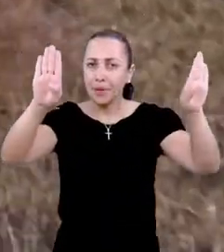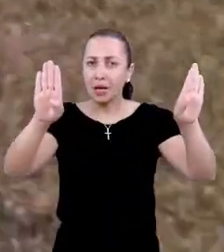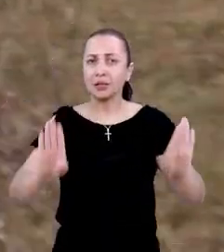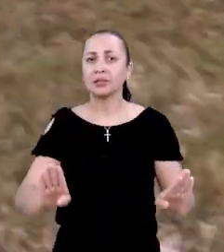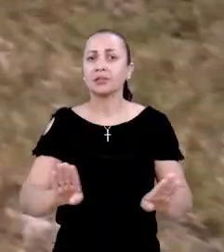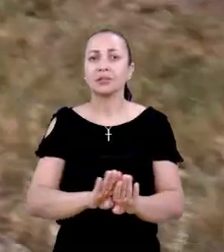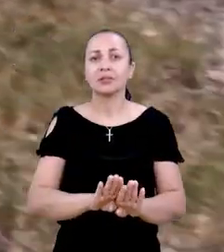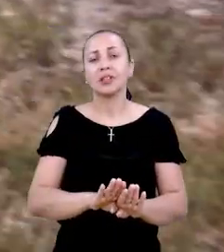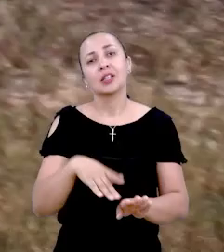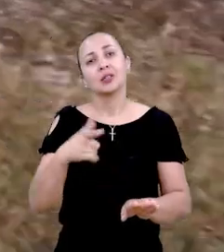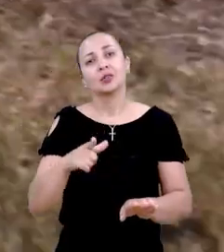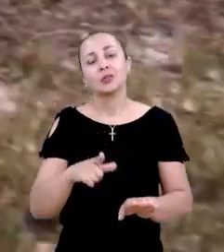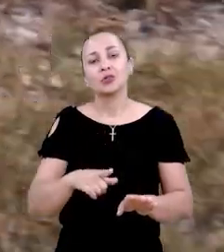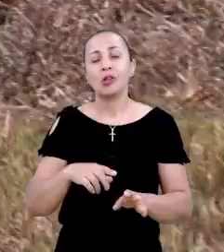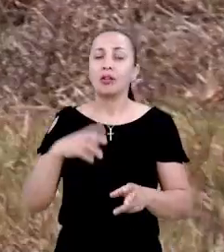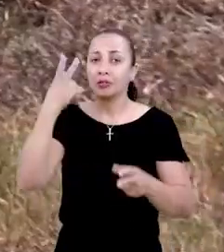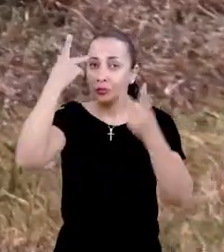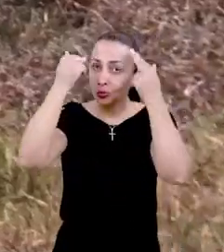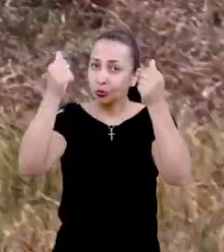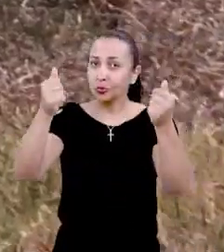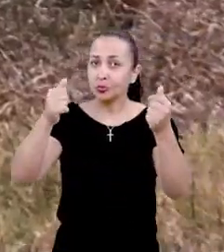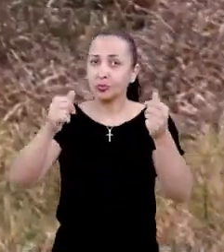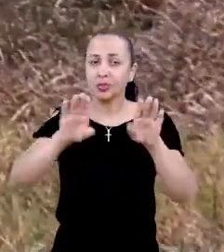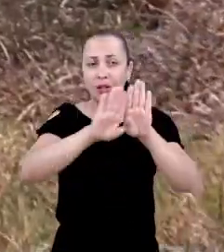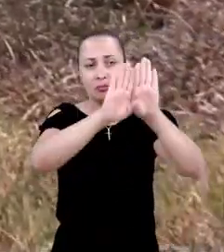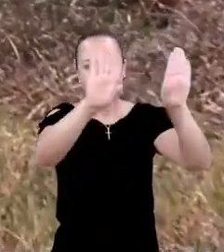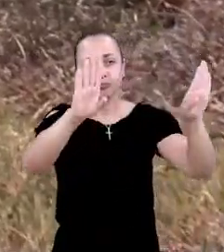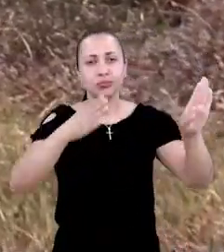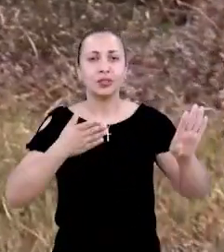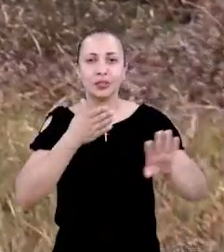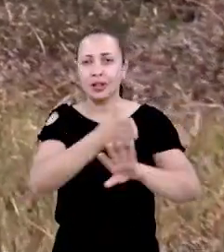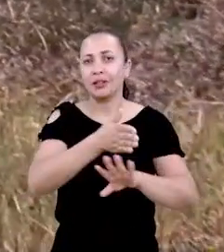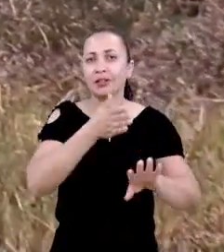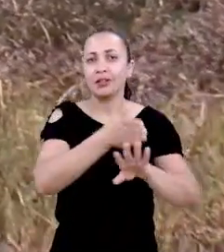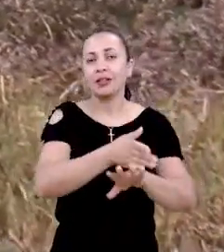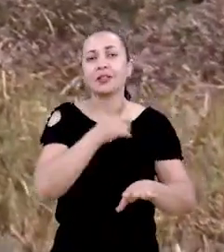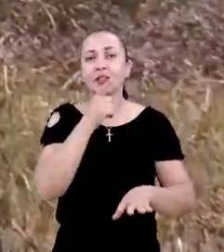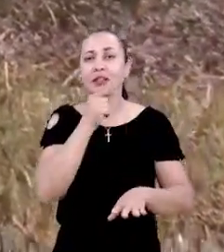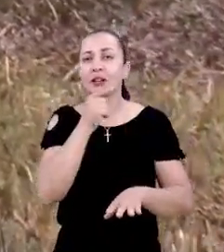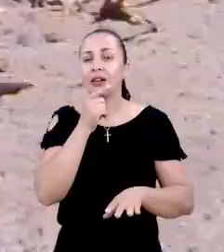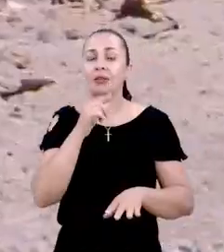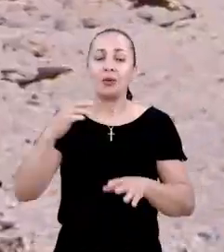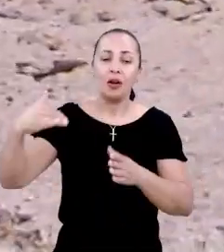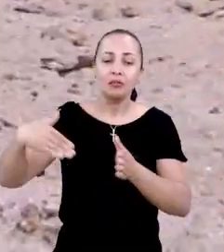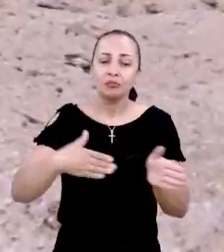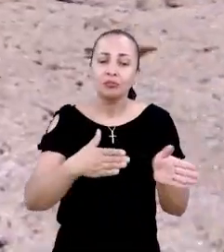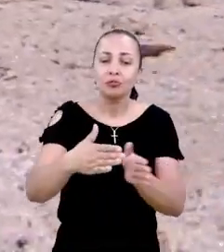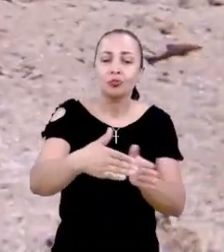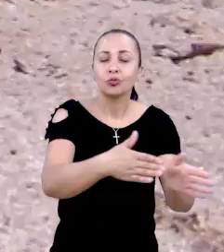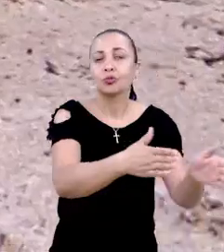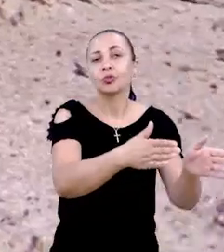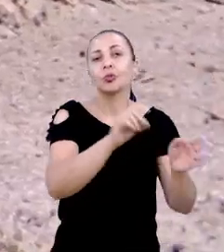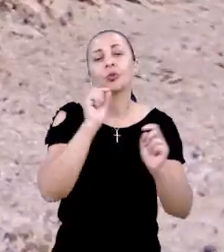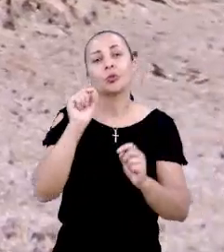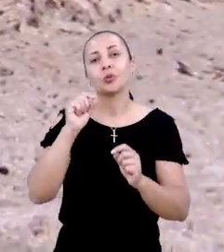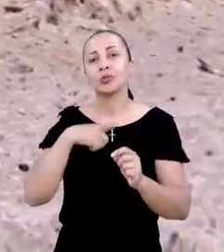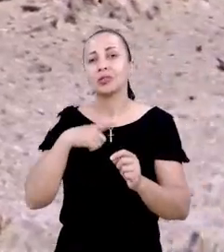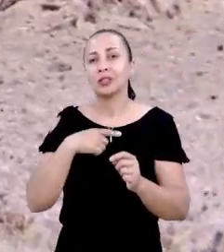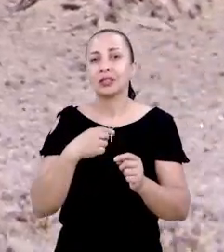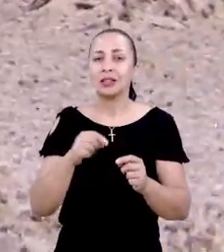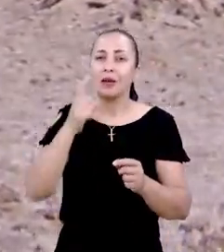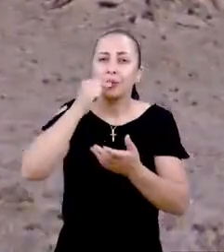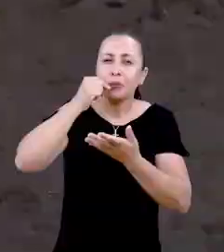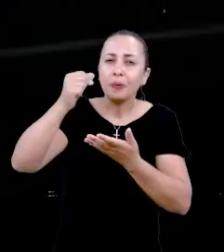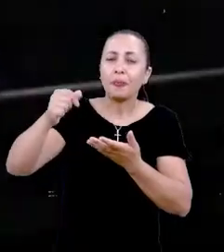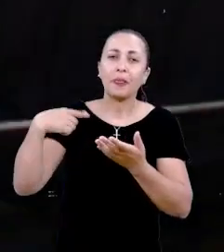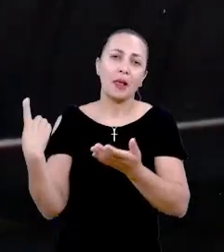décadas a recuperação natural da área. A estrutura barrava a entrada da água do rio no local, o que deixou a salinidade do solo